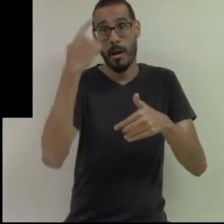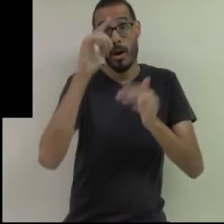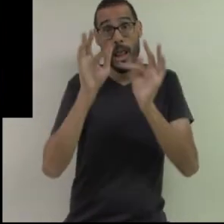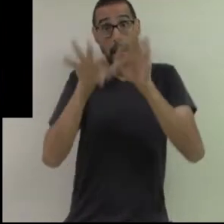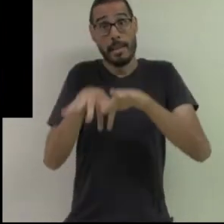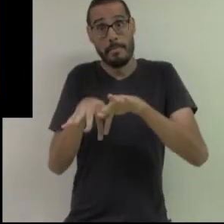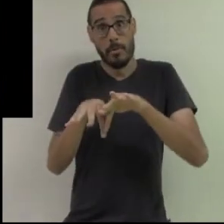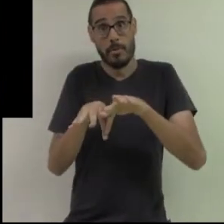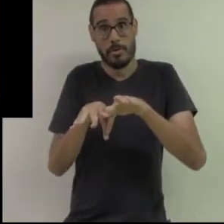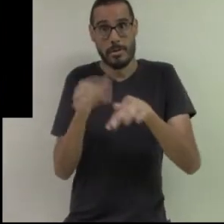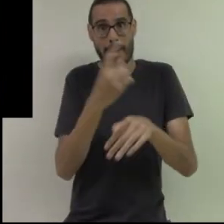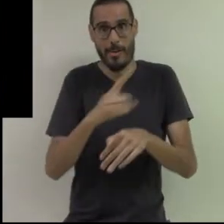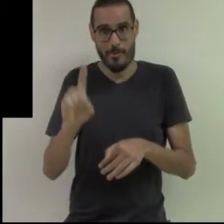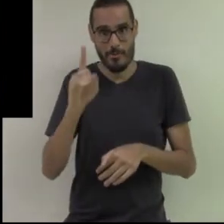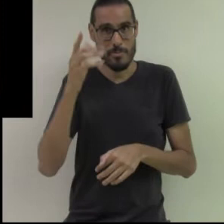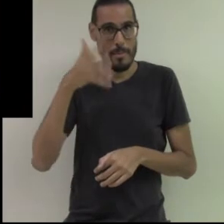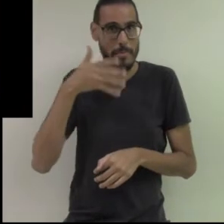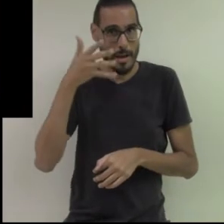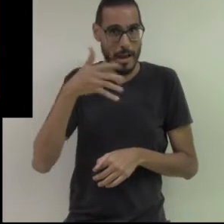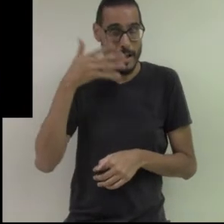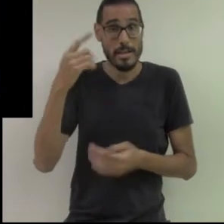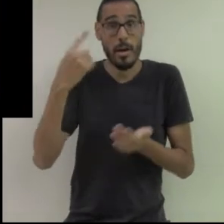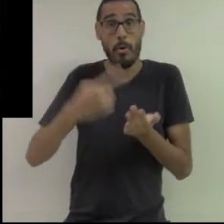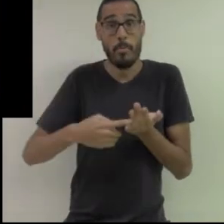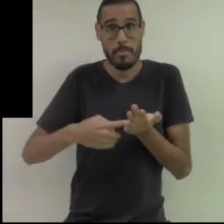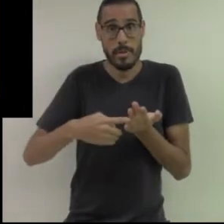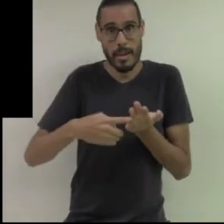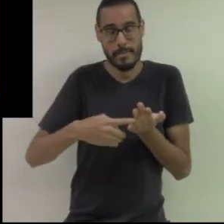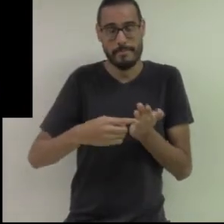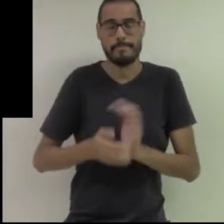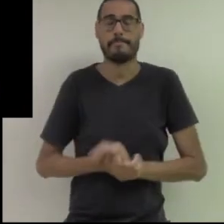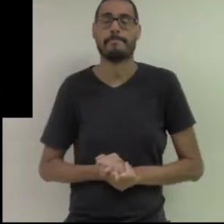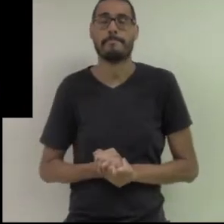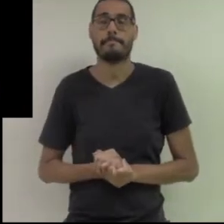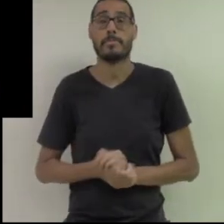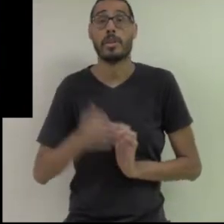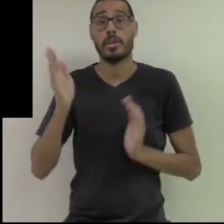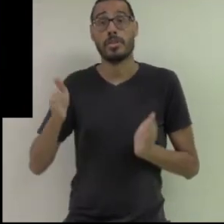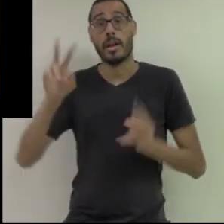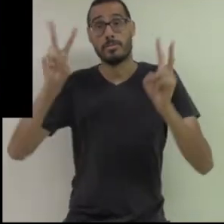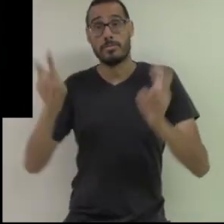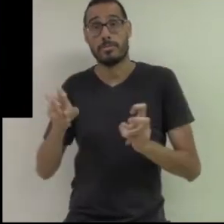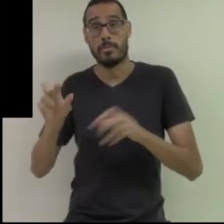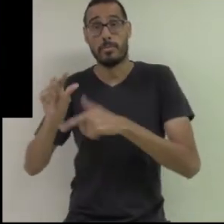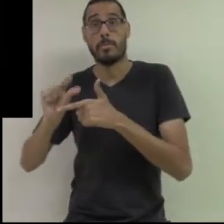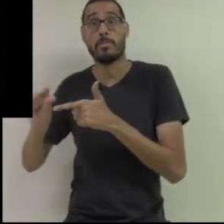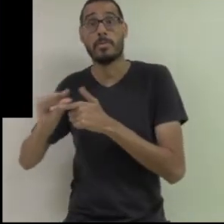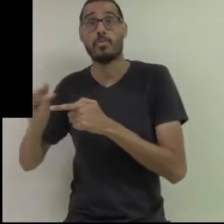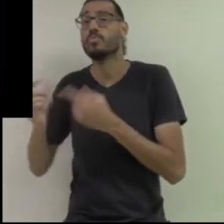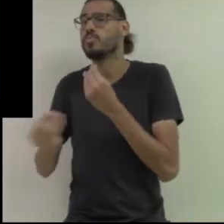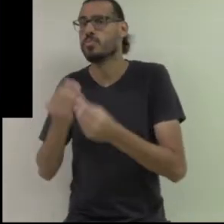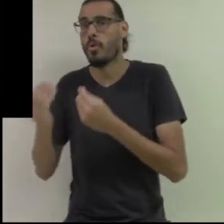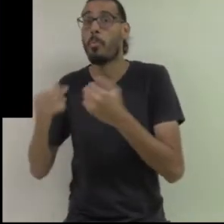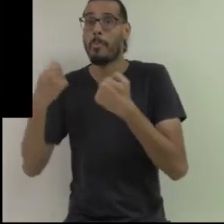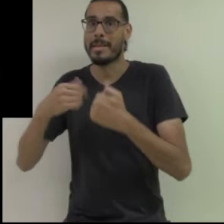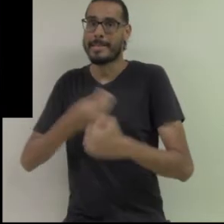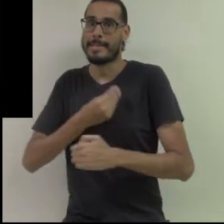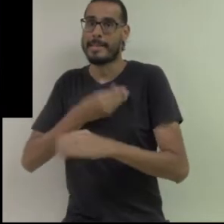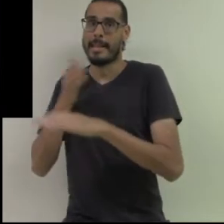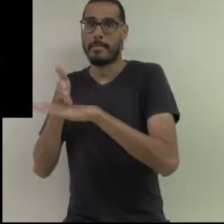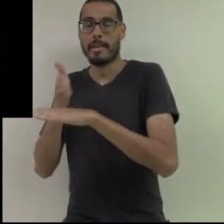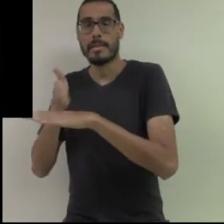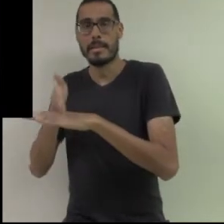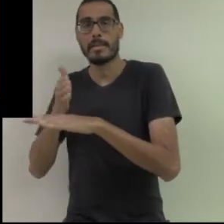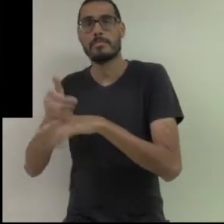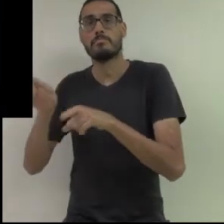do término da última palestra programada do dia. Já para a certificação do minicurso, basta estar presente e preencher o